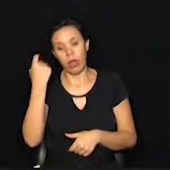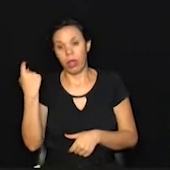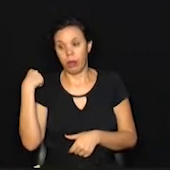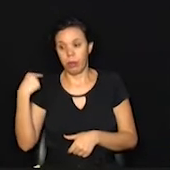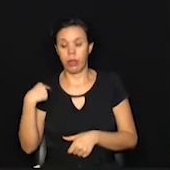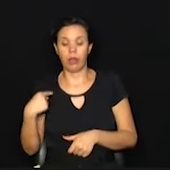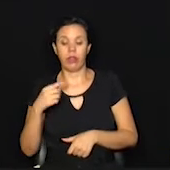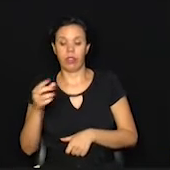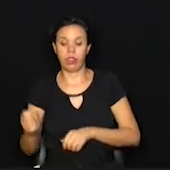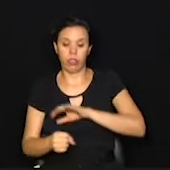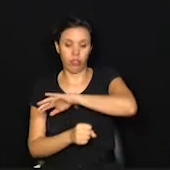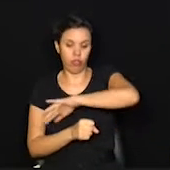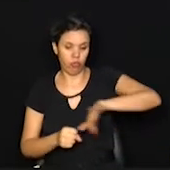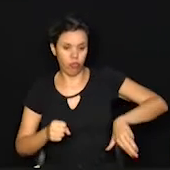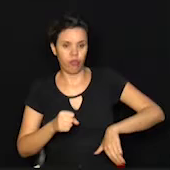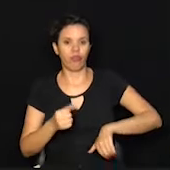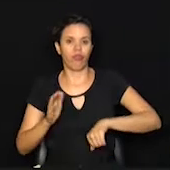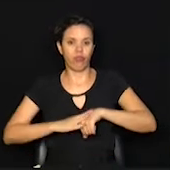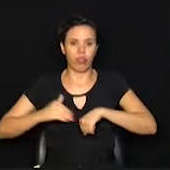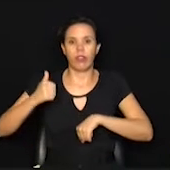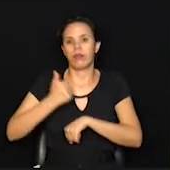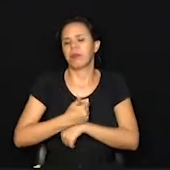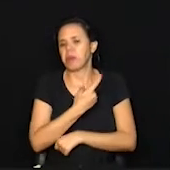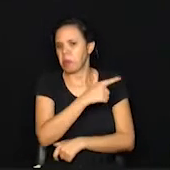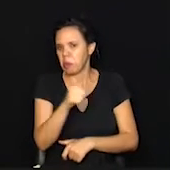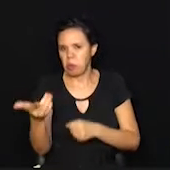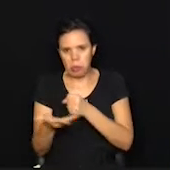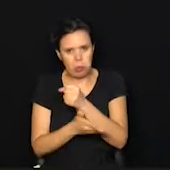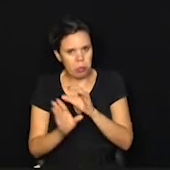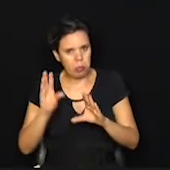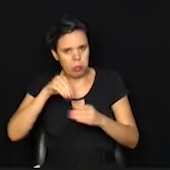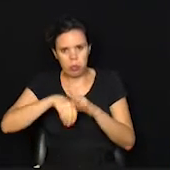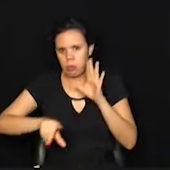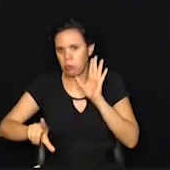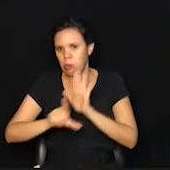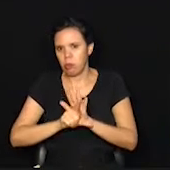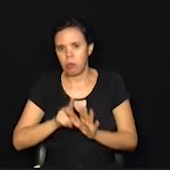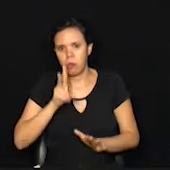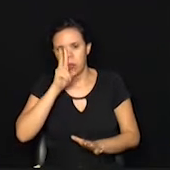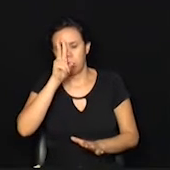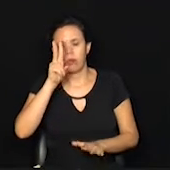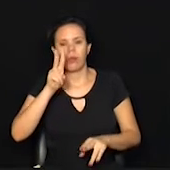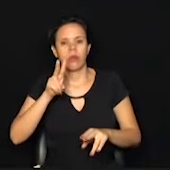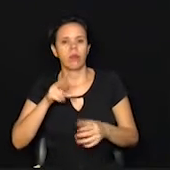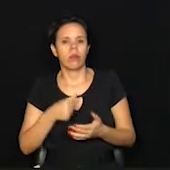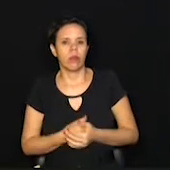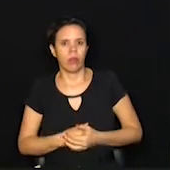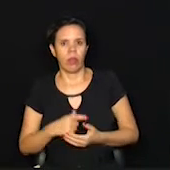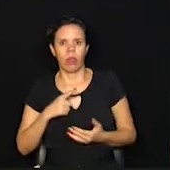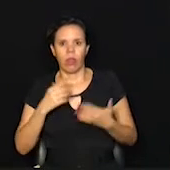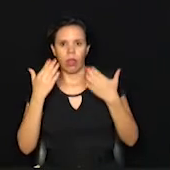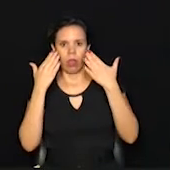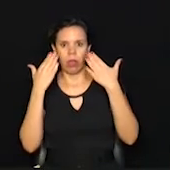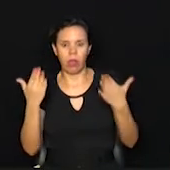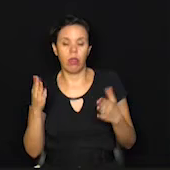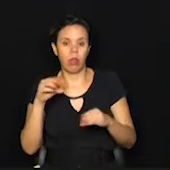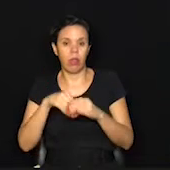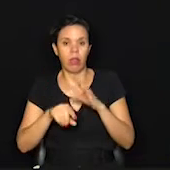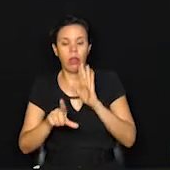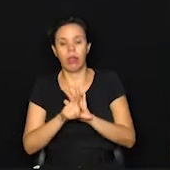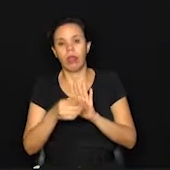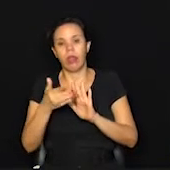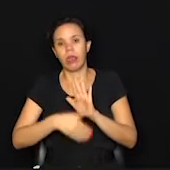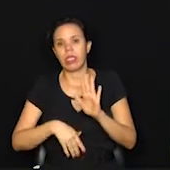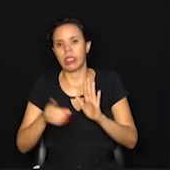atos institucionais não tinha nenhuma base legal era só a força mas viram com aparência da legalidade né